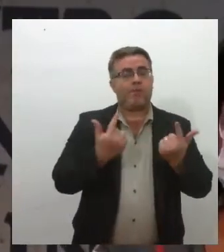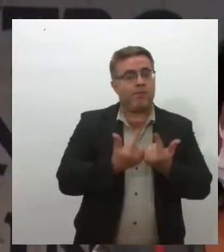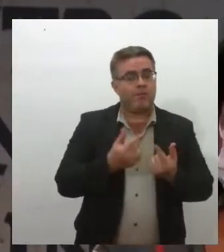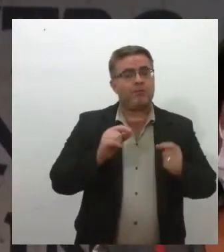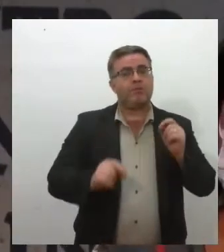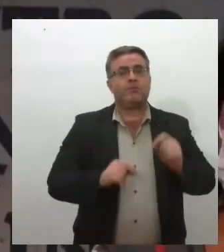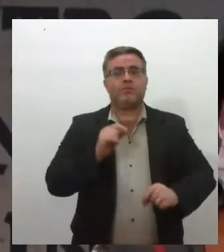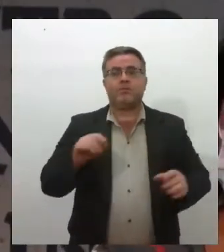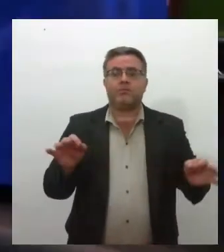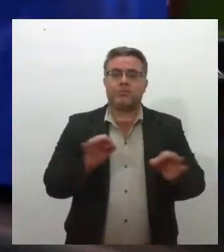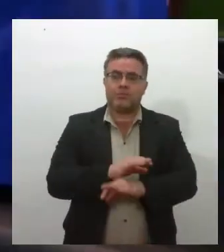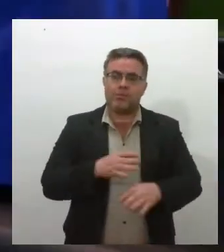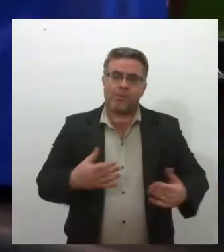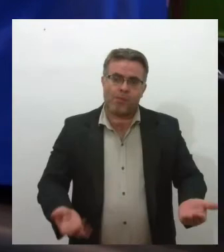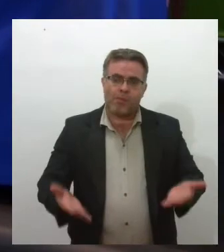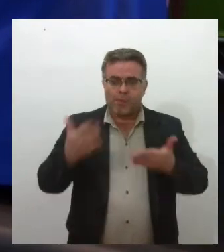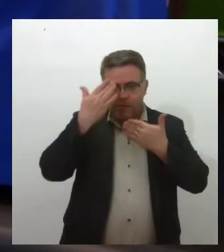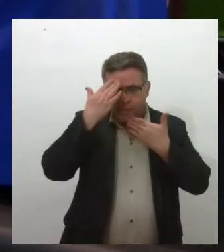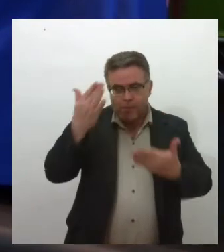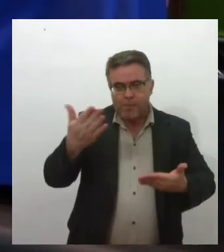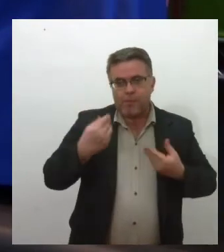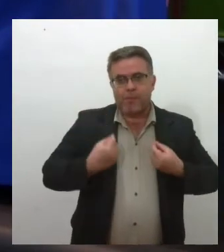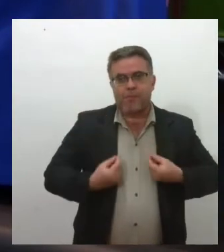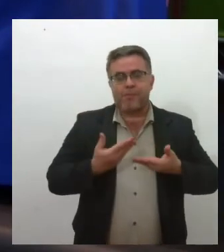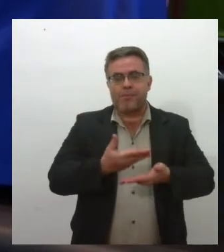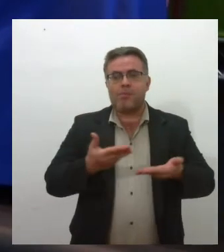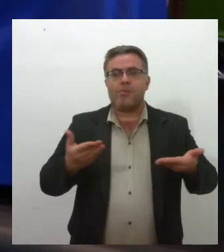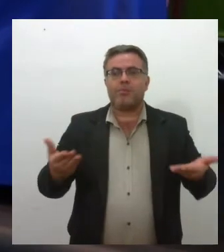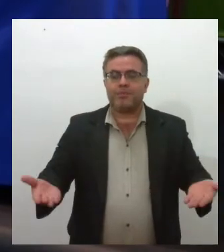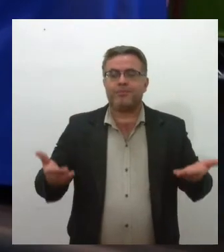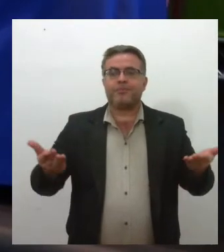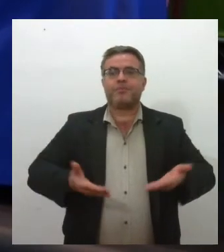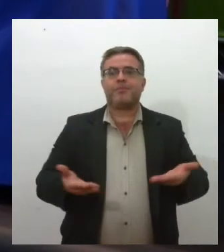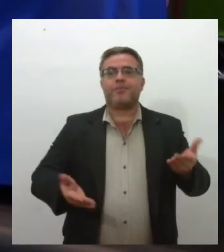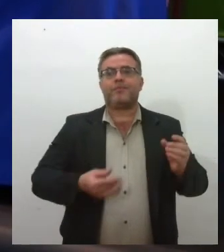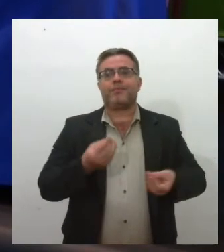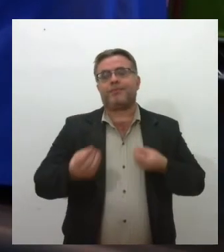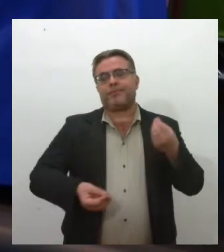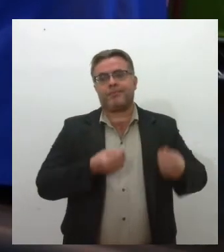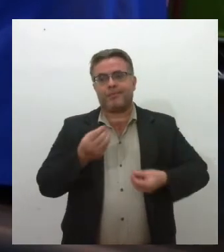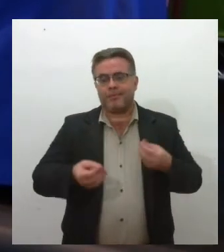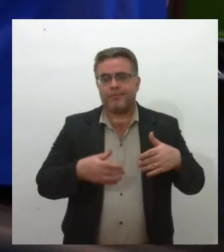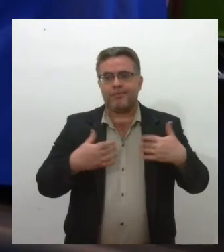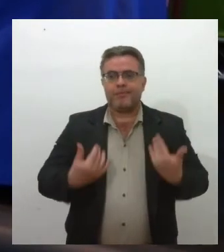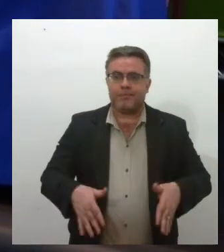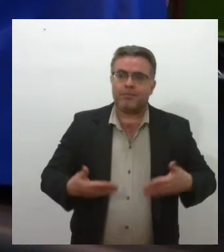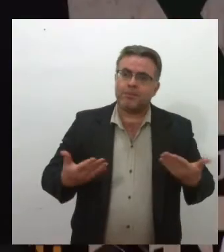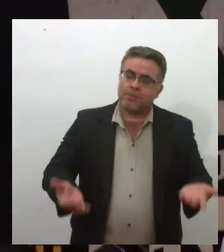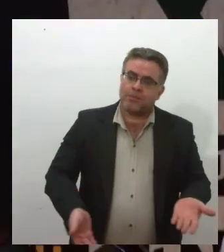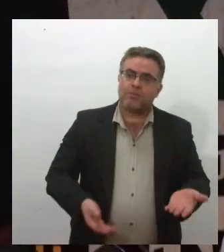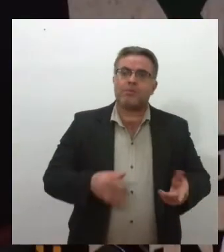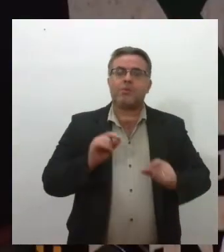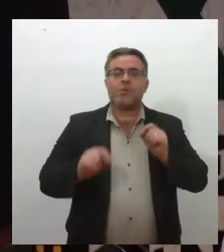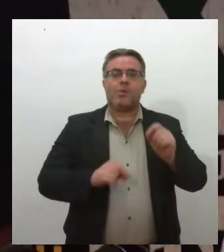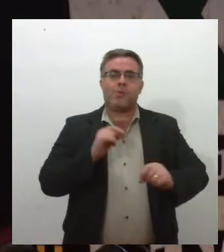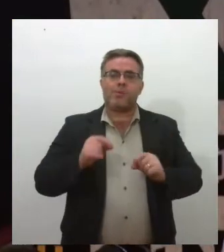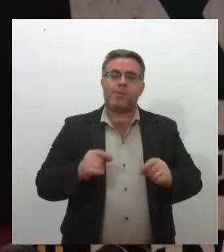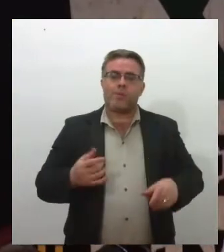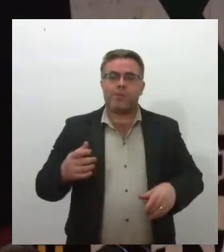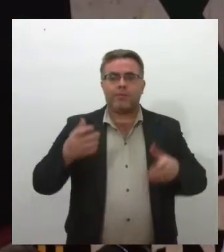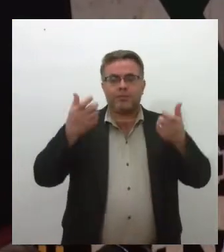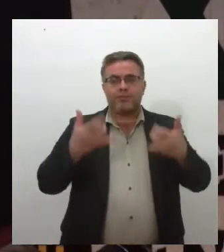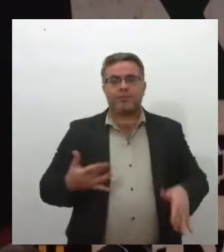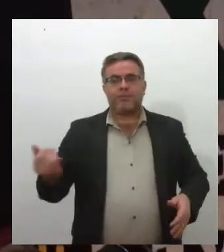fez questão de agradecer a presença dos peregrinos em nosso estado. Luciano Bispo citou ainda a importância